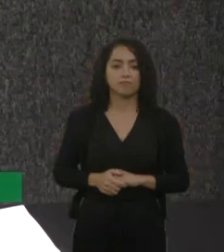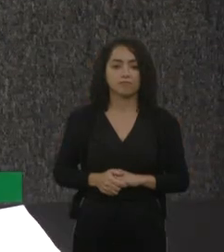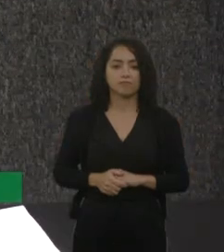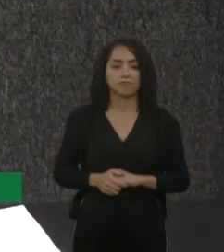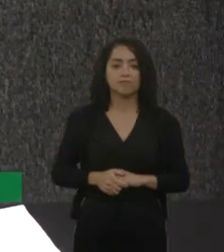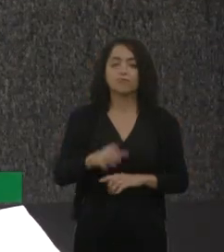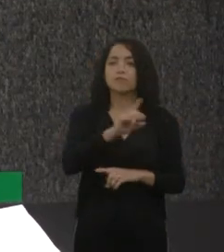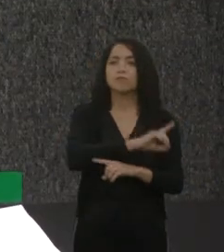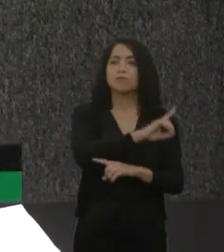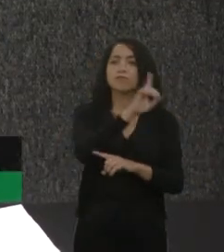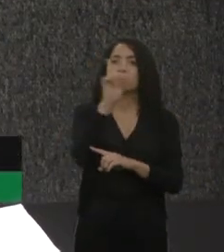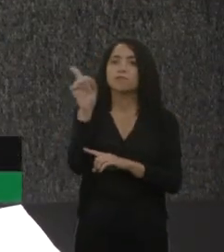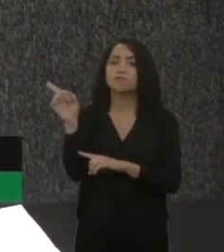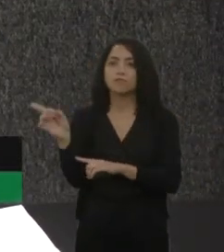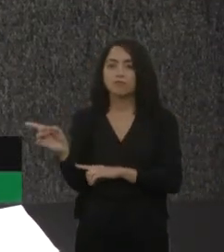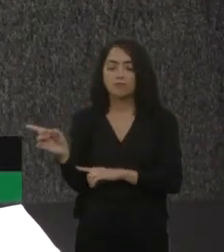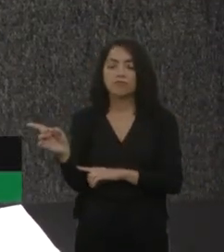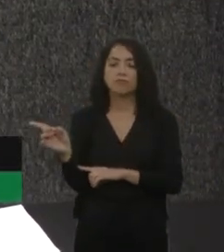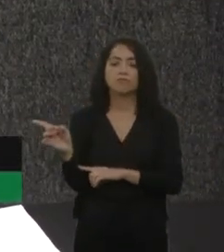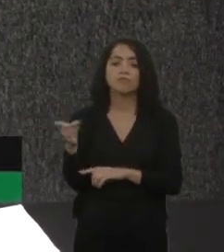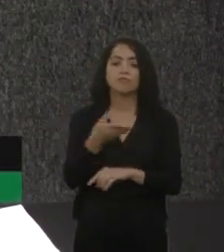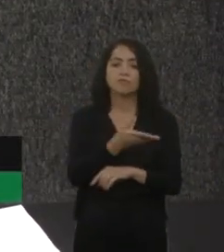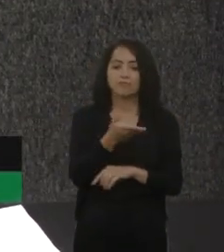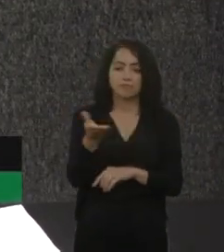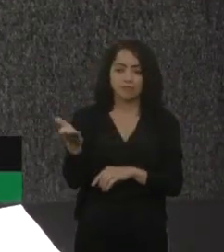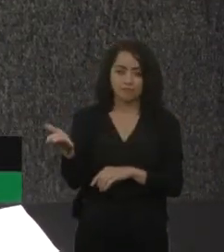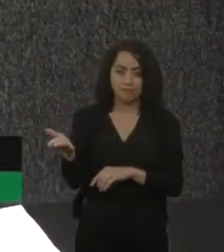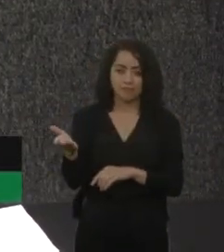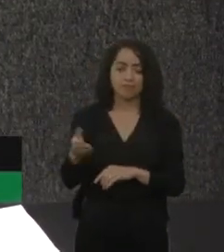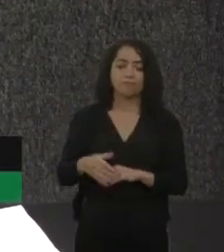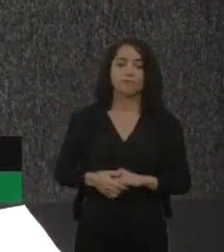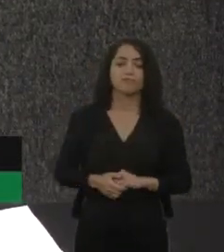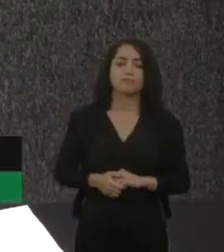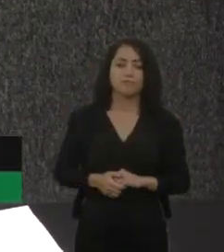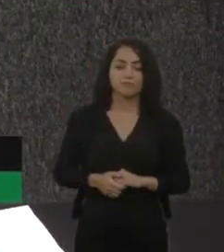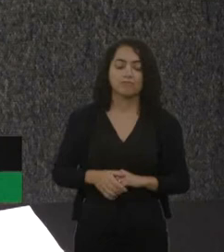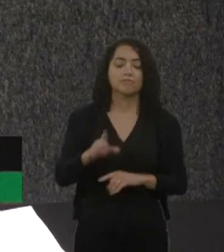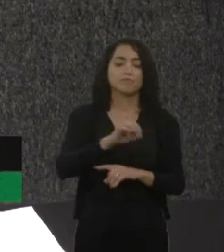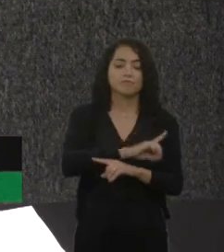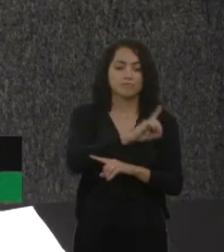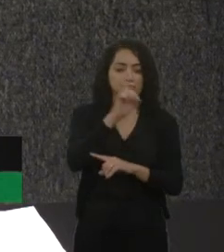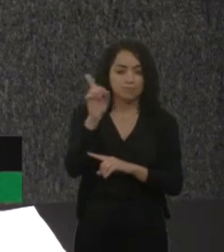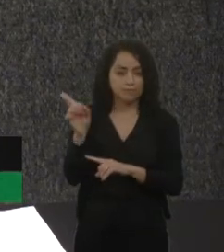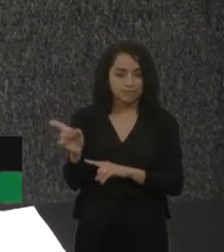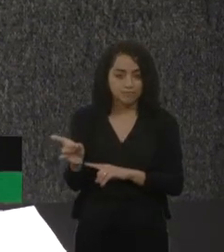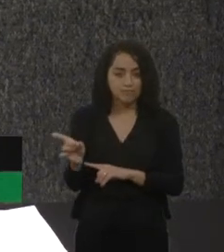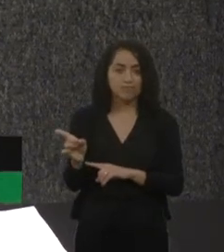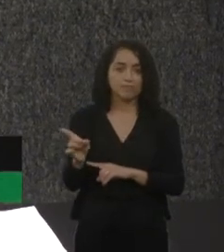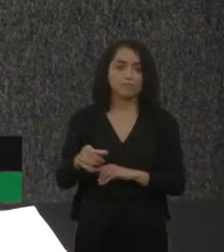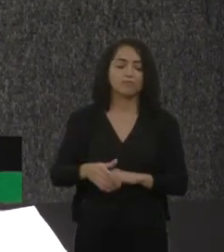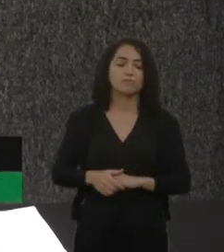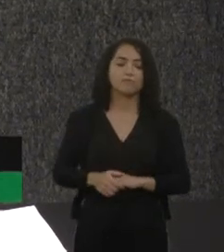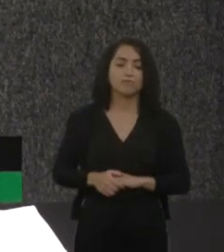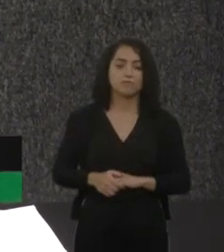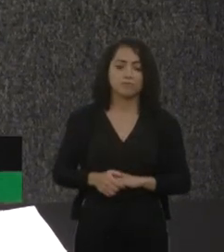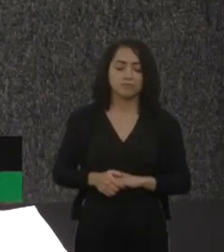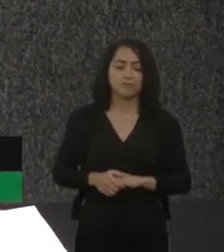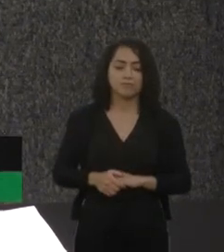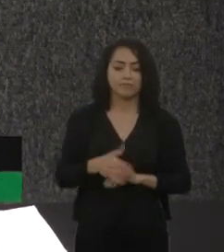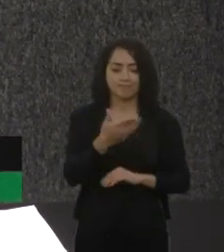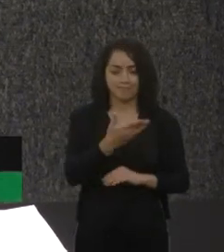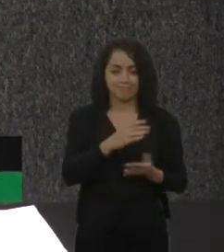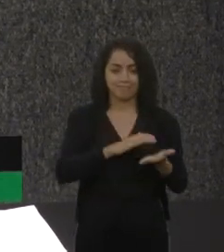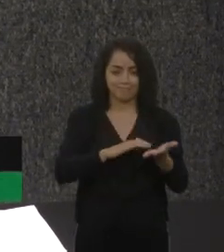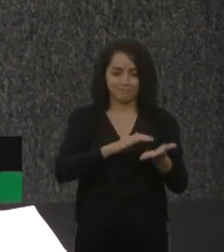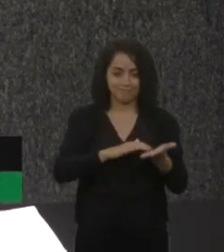Bom dia a todos, senhoras e senhores. Bom dia à nossa grande secretária